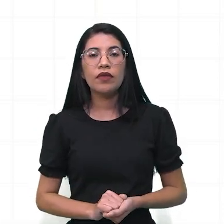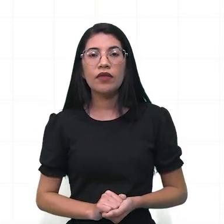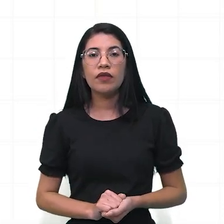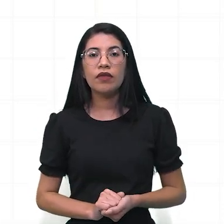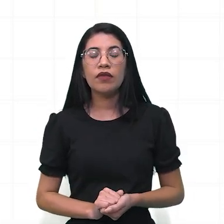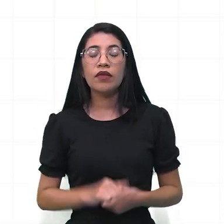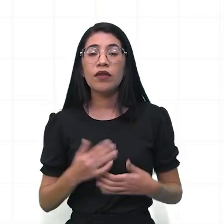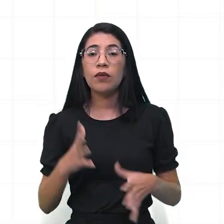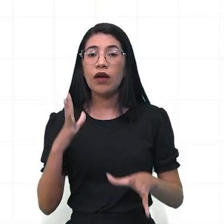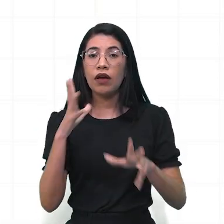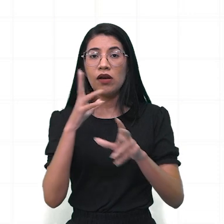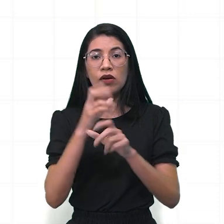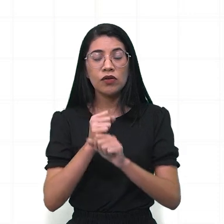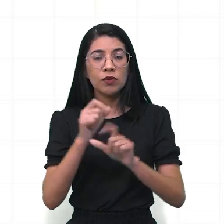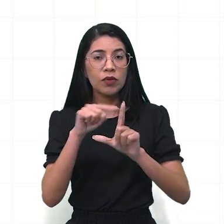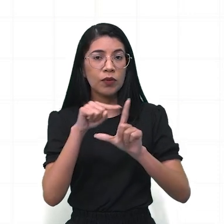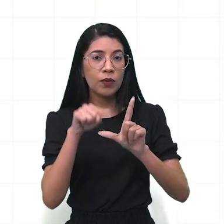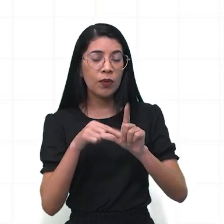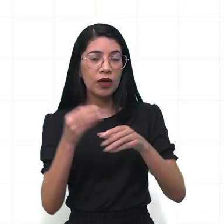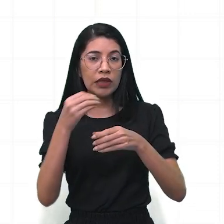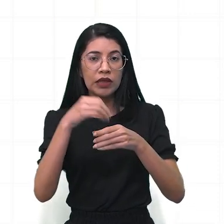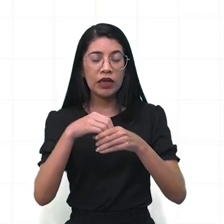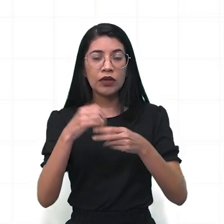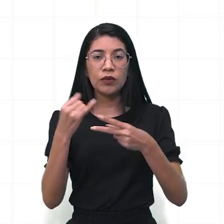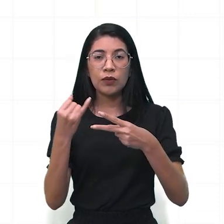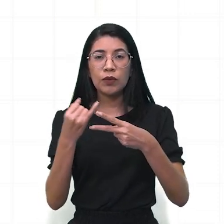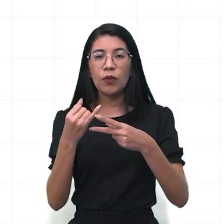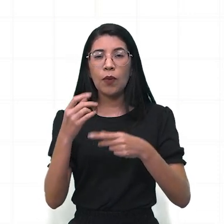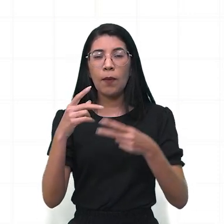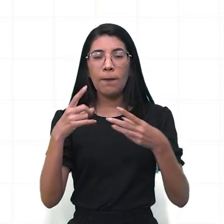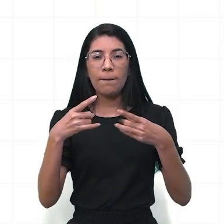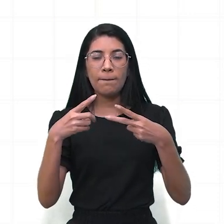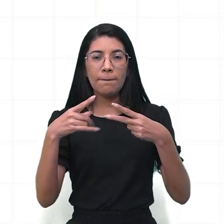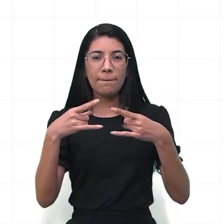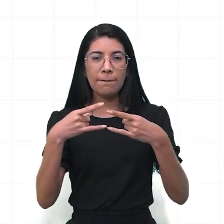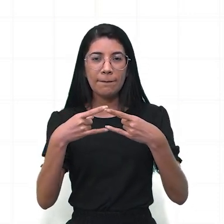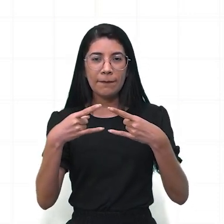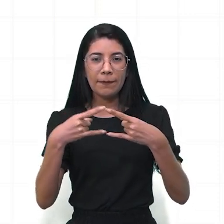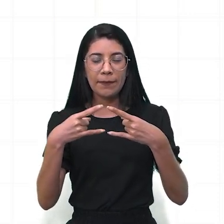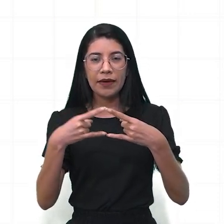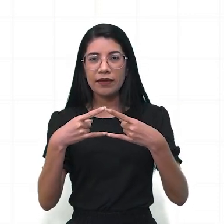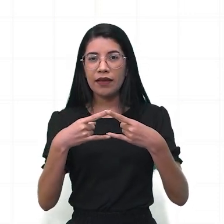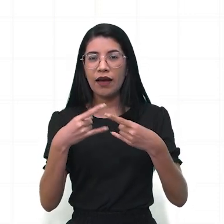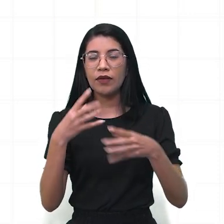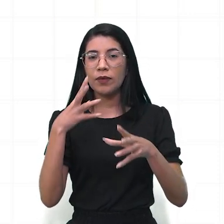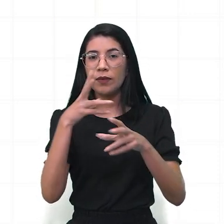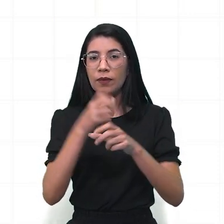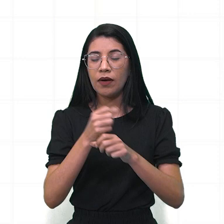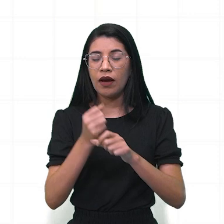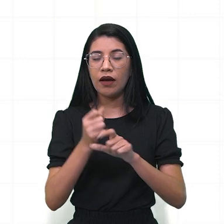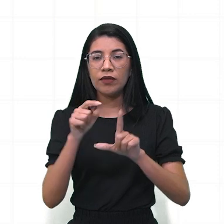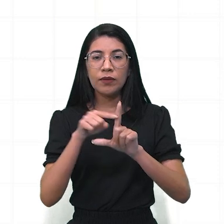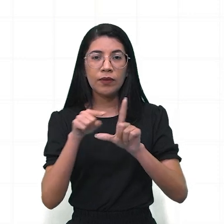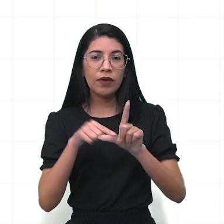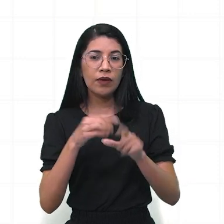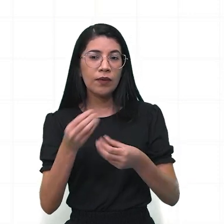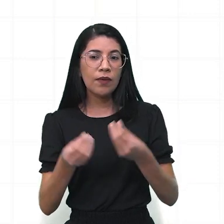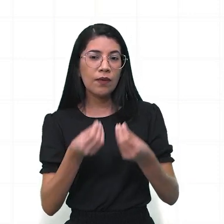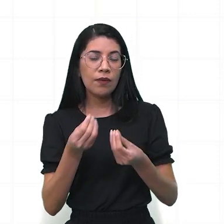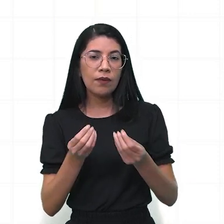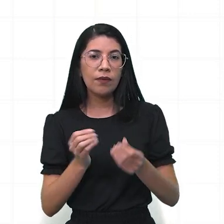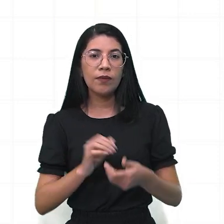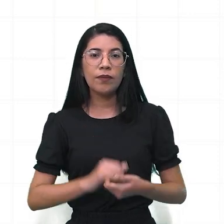Qual é a soma dos ângulos internos de um pentágono? Qual é a soma dos ângulos internos de